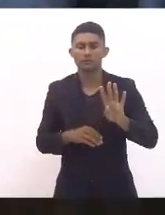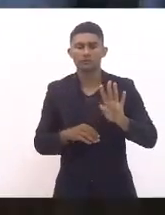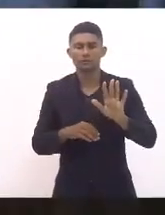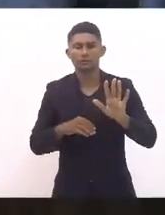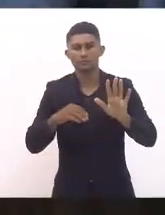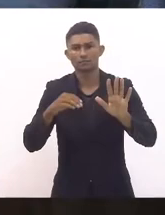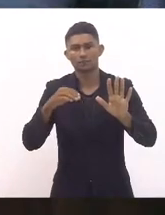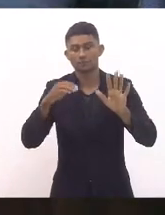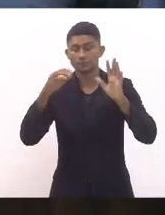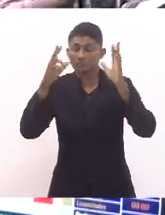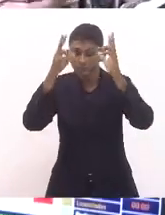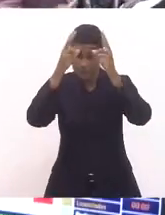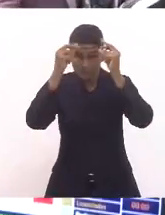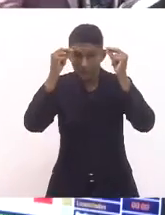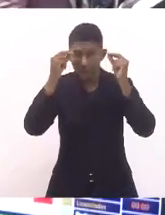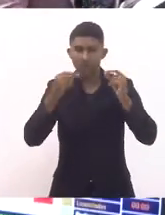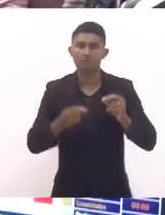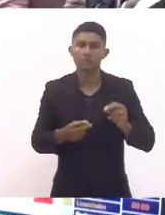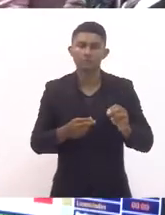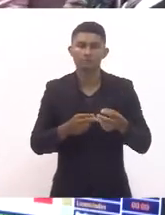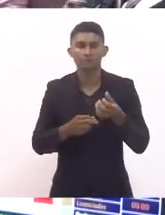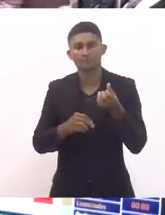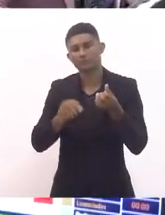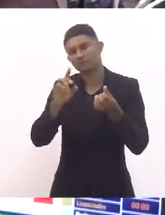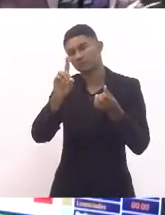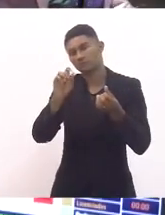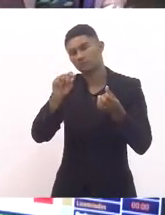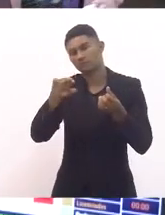Enfermeira Rejane, Dani Monteiro,